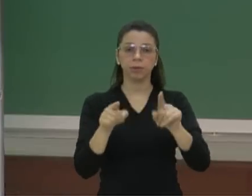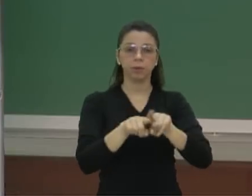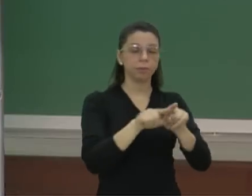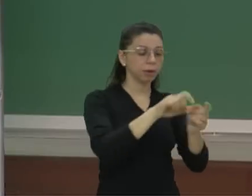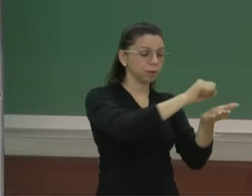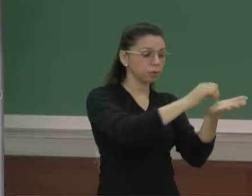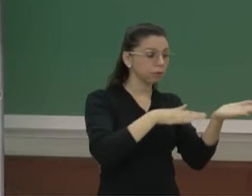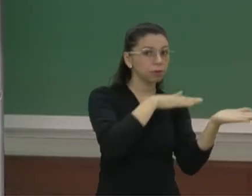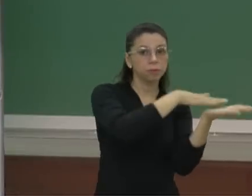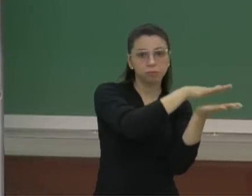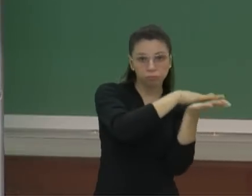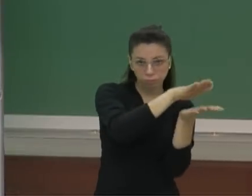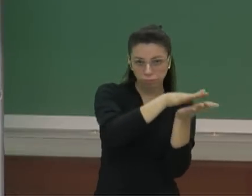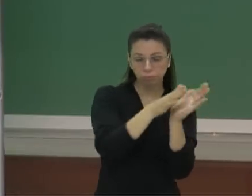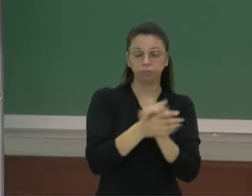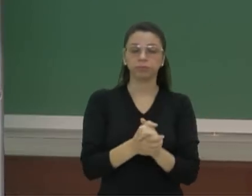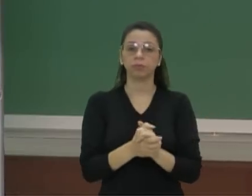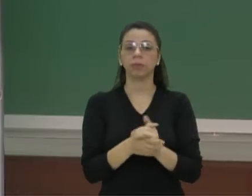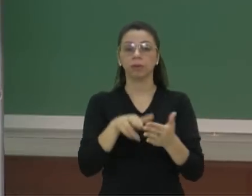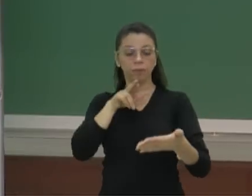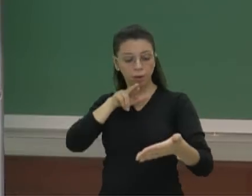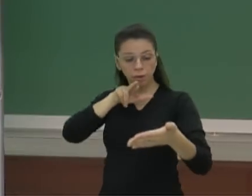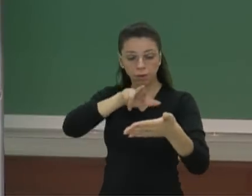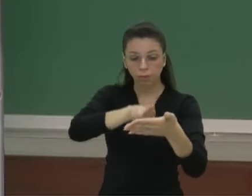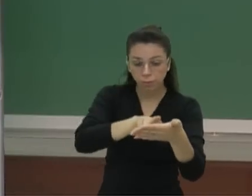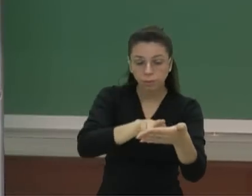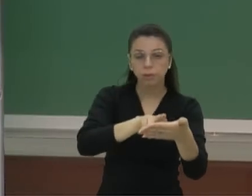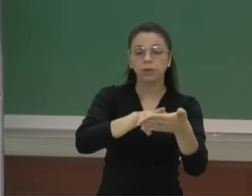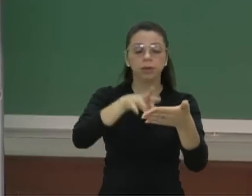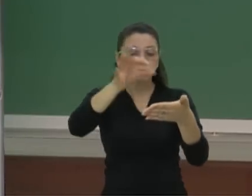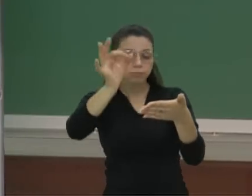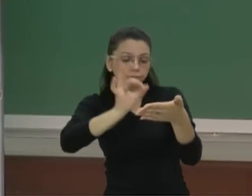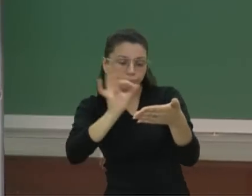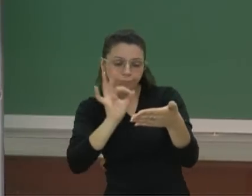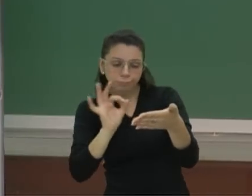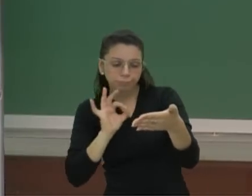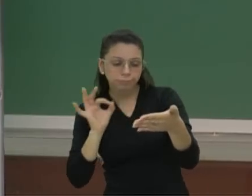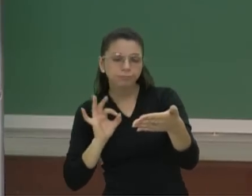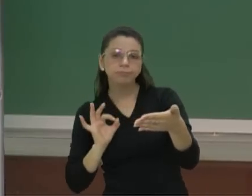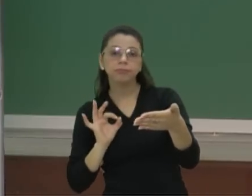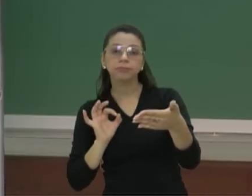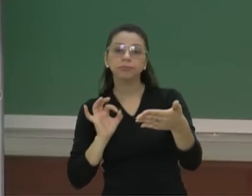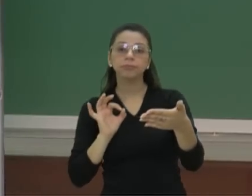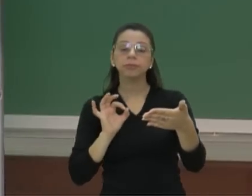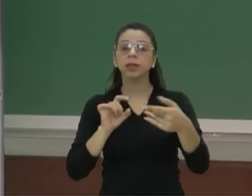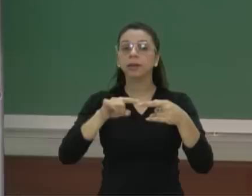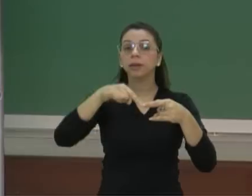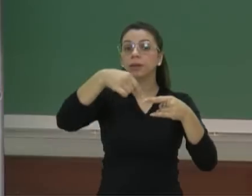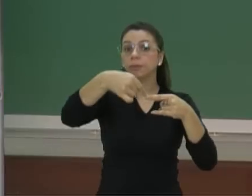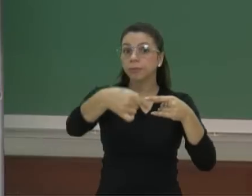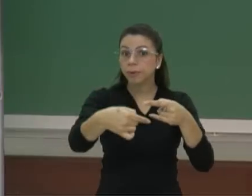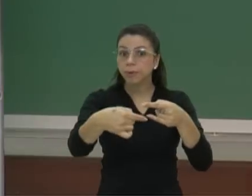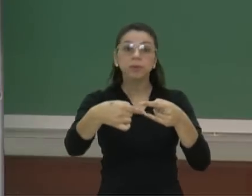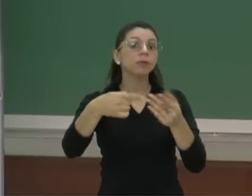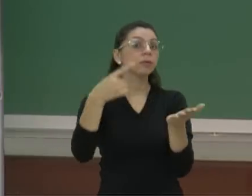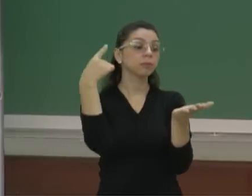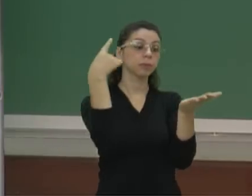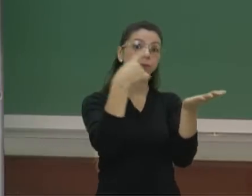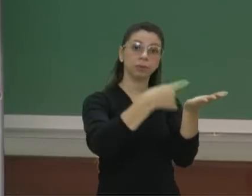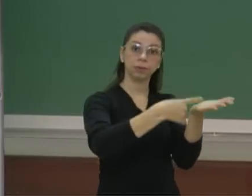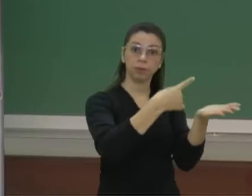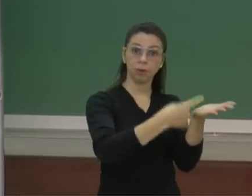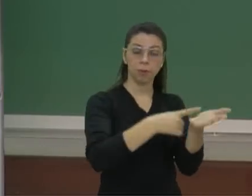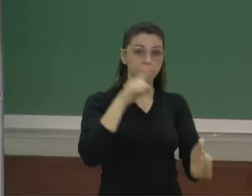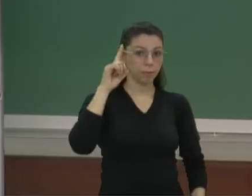de exercício. Você vai resolver com todo capricho, com todo carinho e vai ver novamente com a sua escola quando